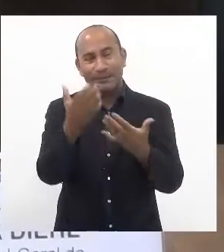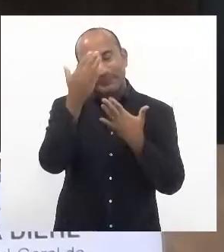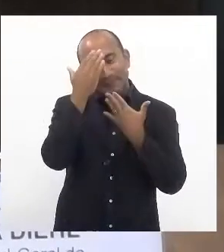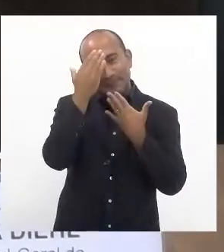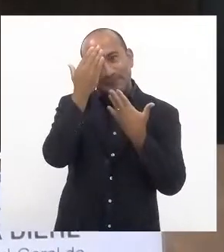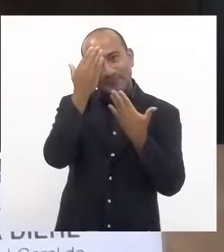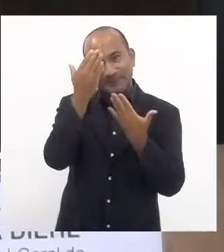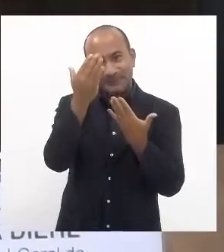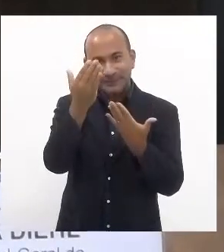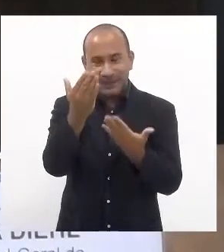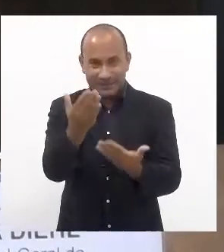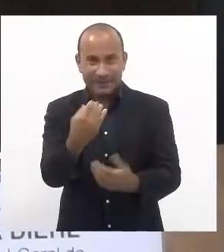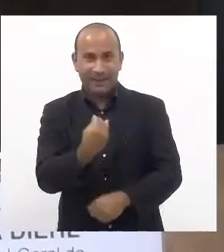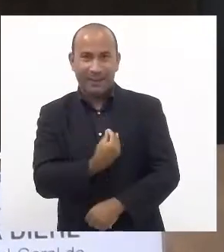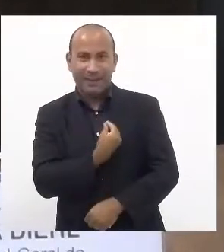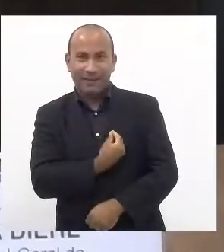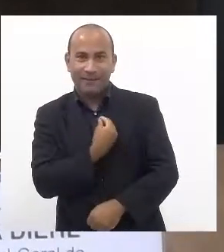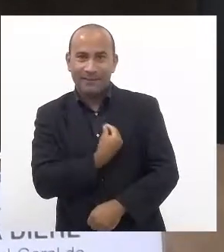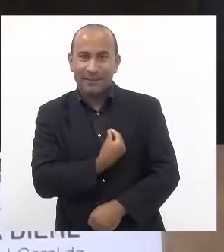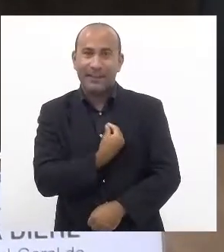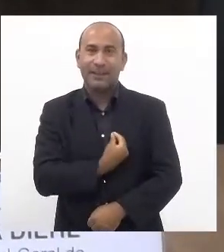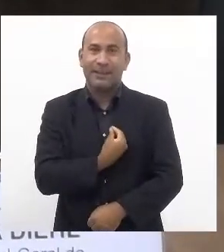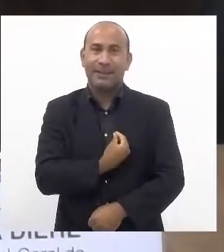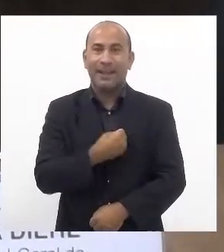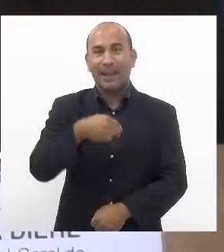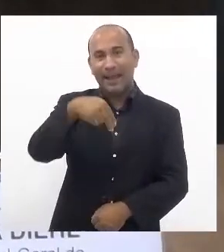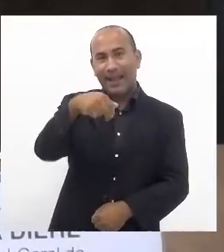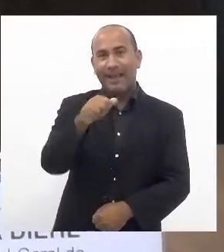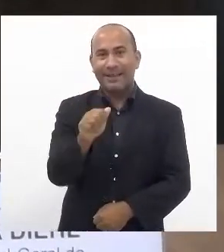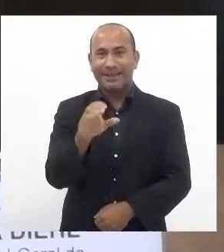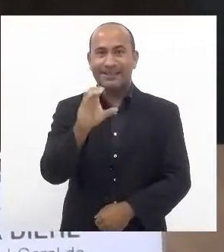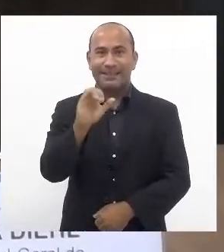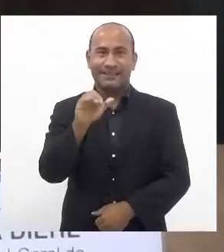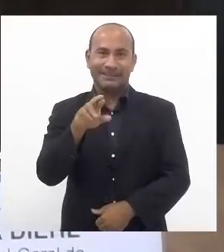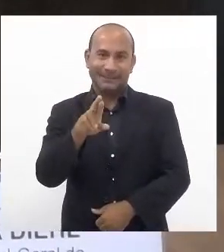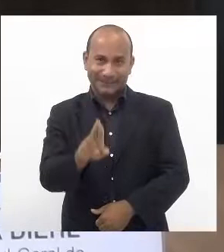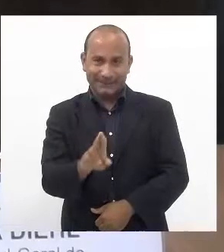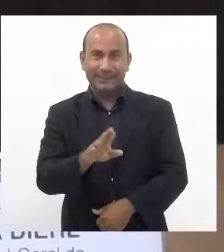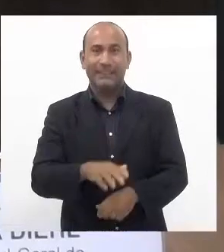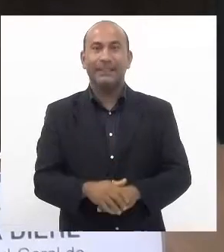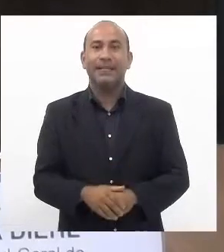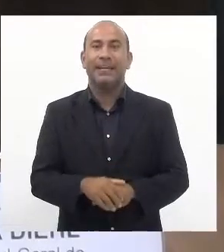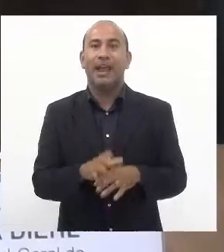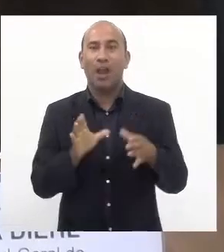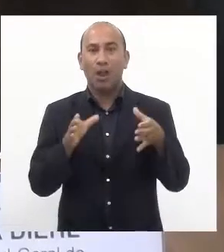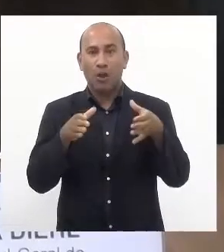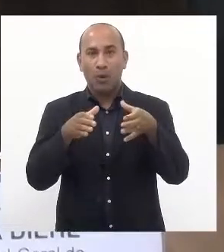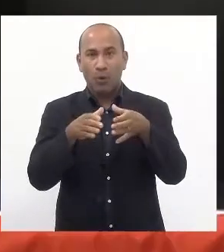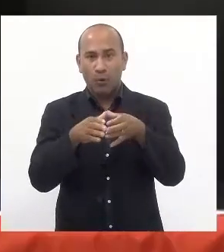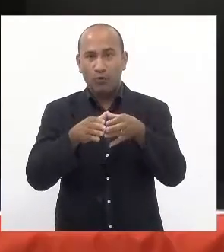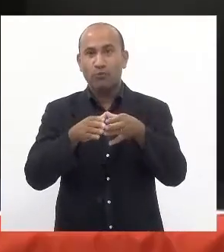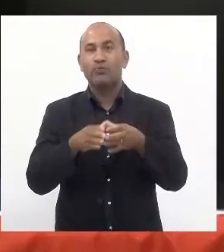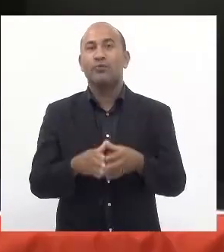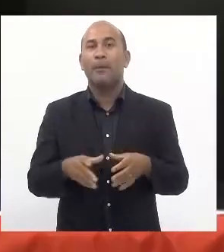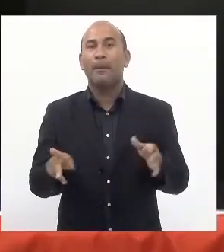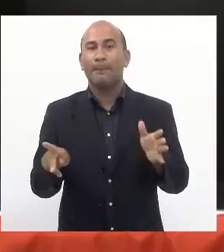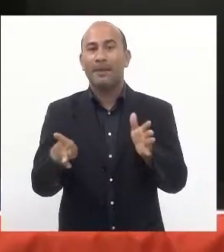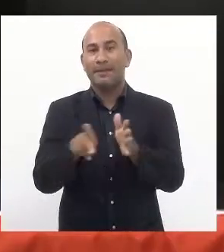agradecer a presença da senhora Nancy Quevedo, cônsul-geral do Paraguai.